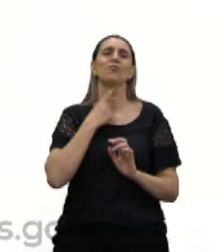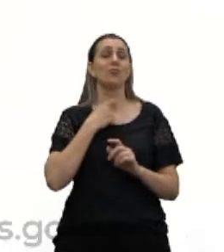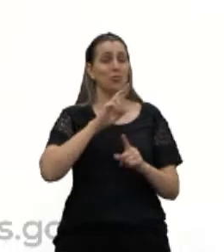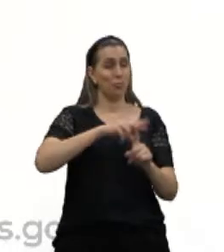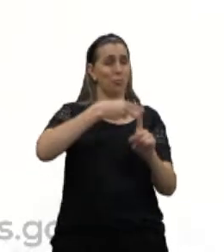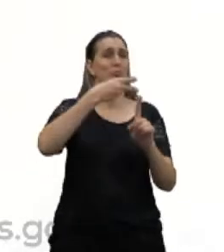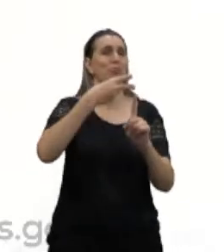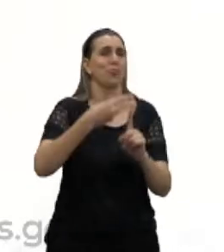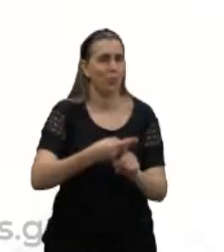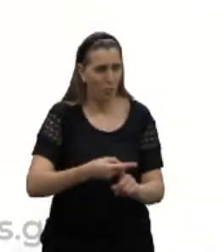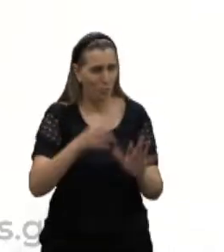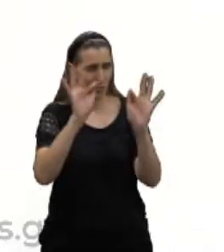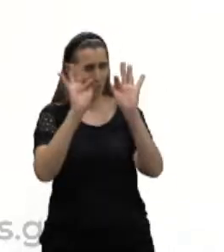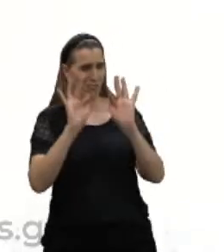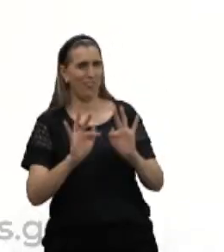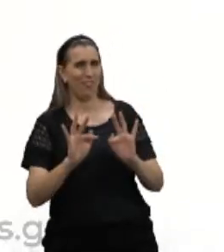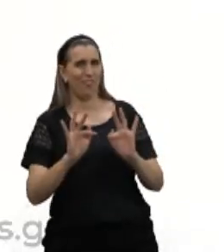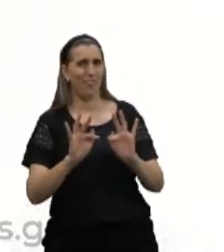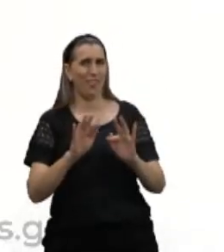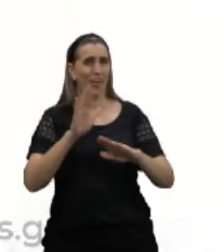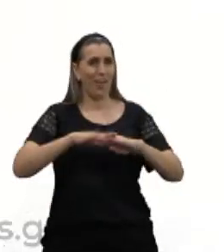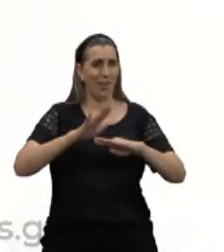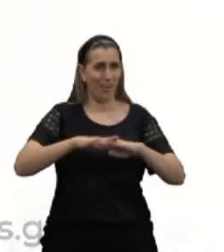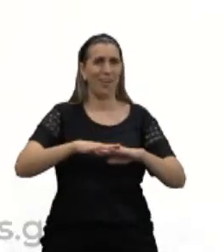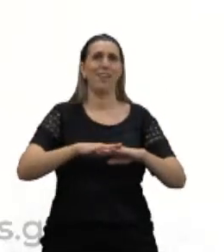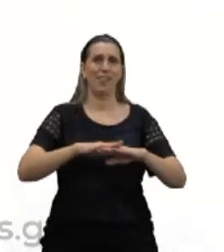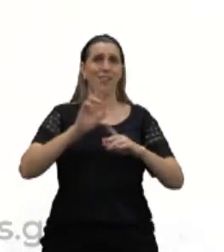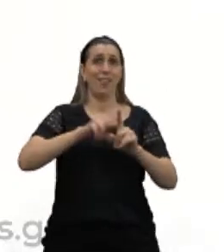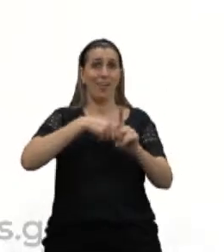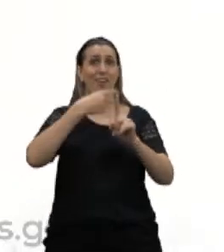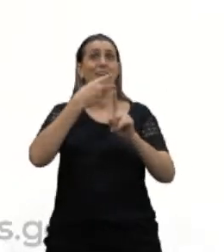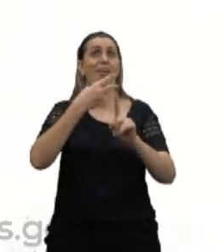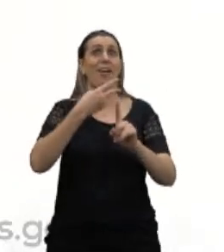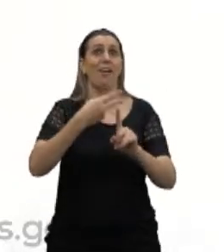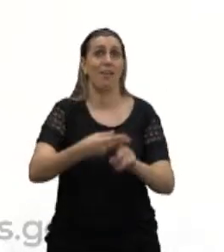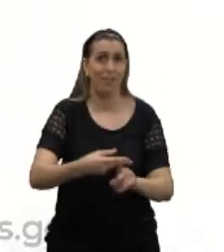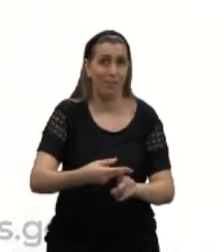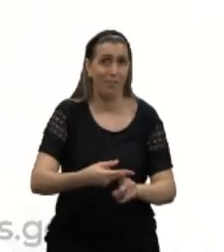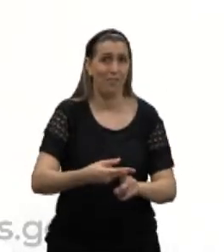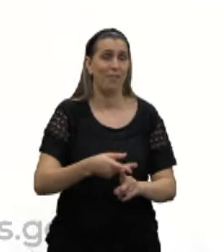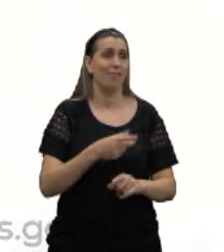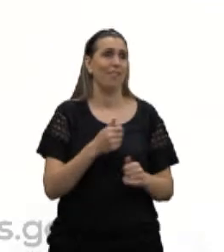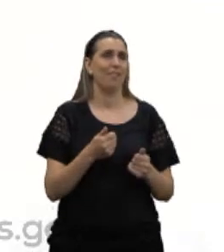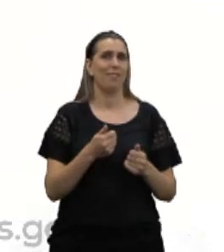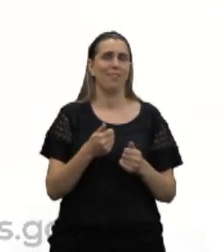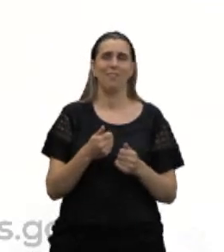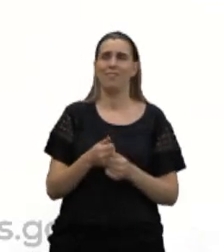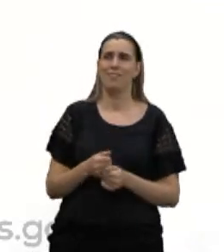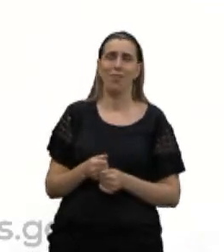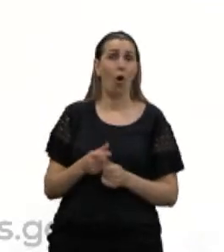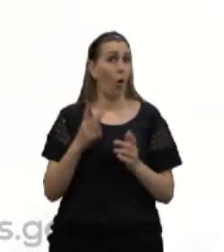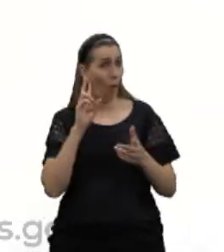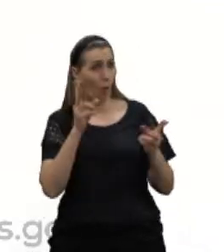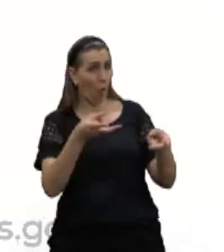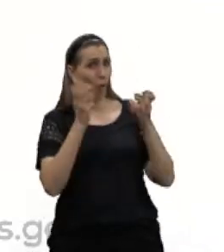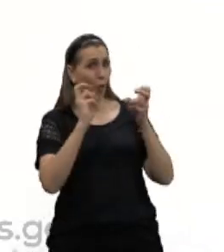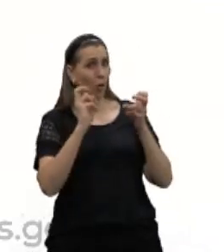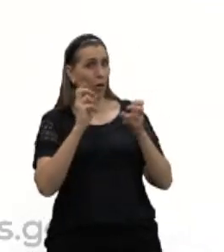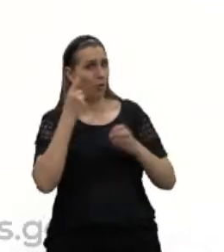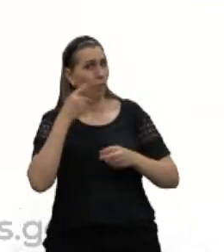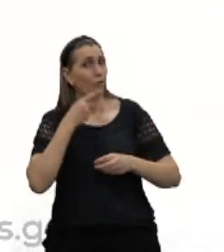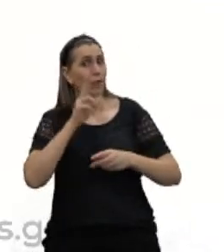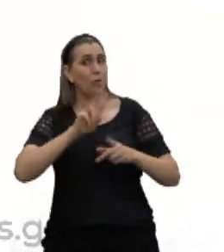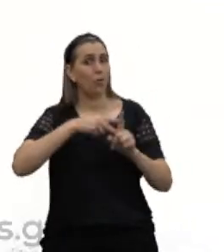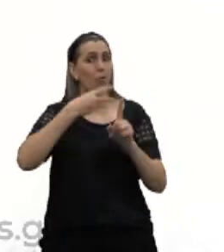dobro. Oh, é a isso? Matemática, é gostei isso? Do dobro. Ah, fechou, é um dobro fechou. De feliz. Olha só, intuitivamente eu